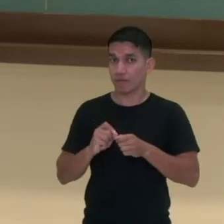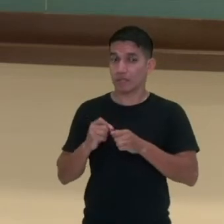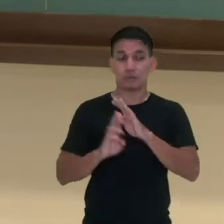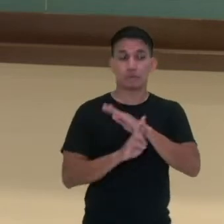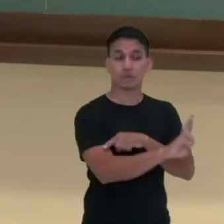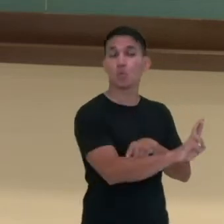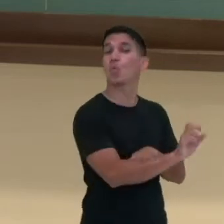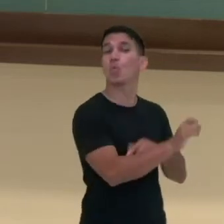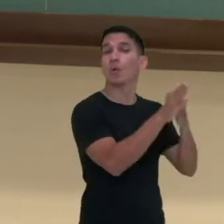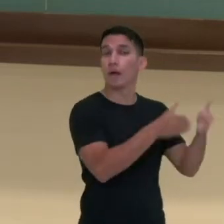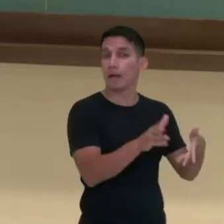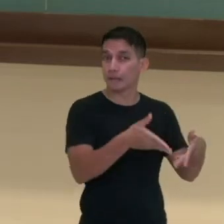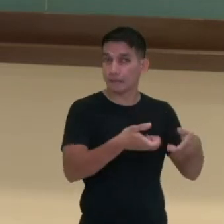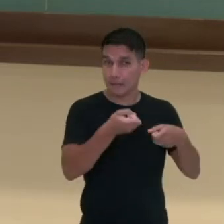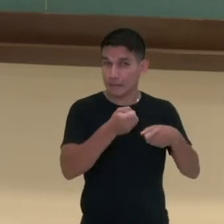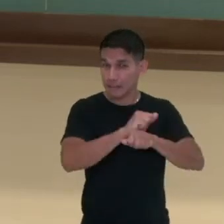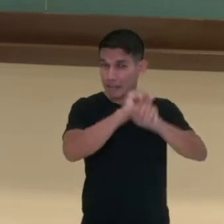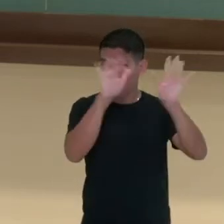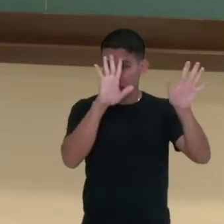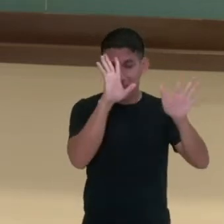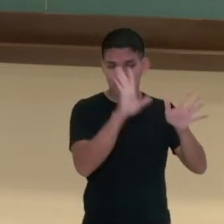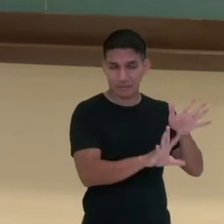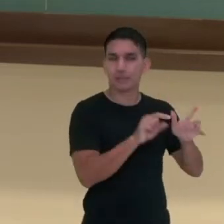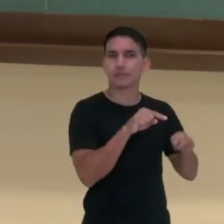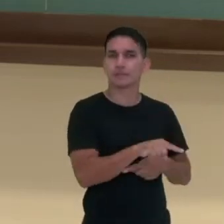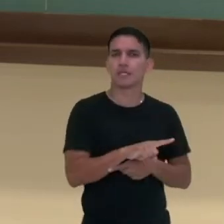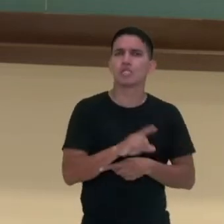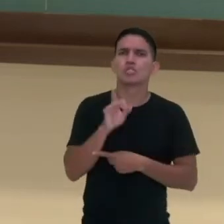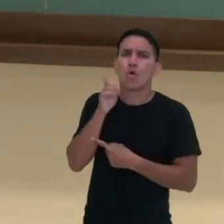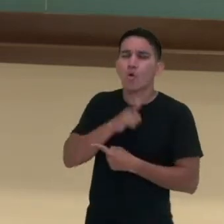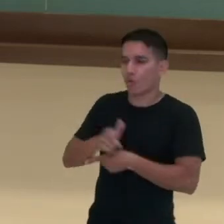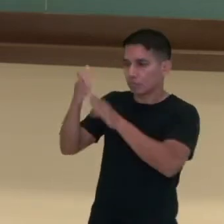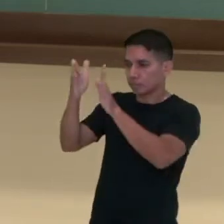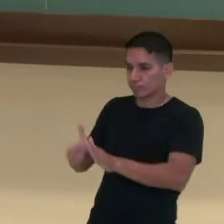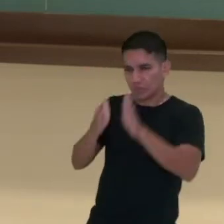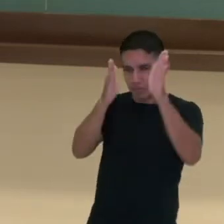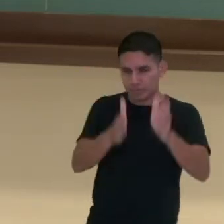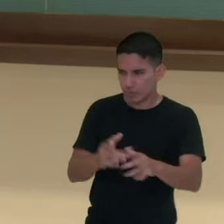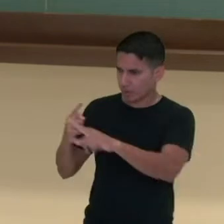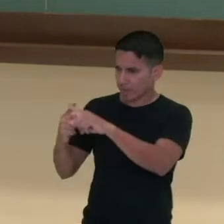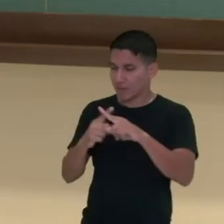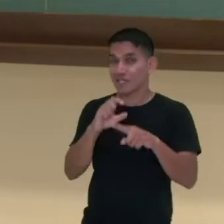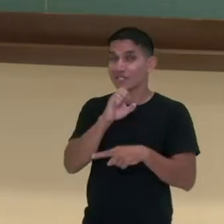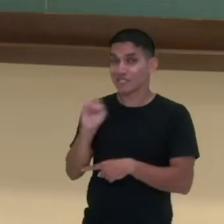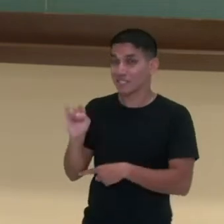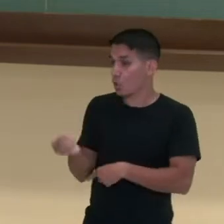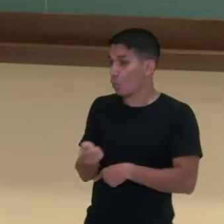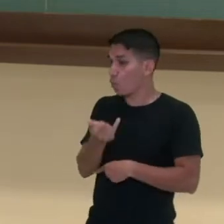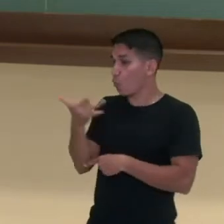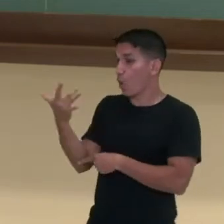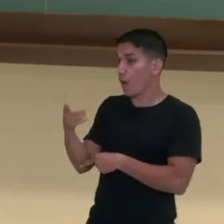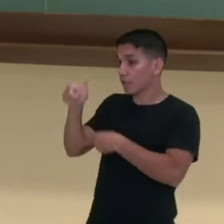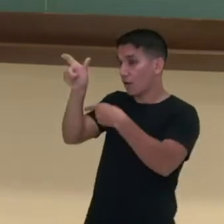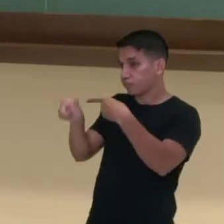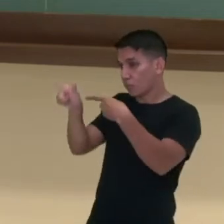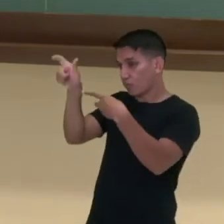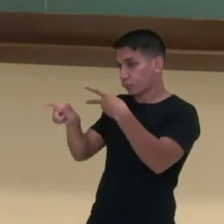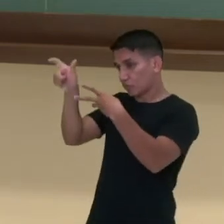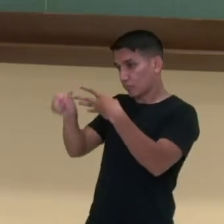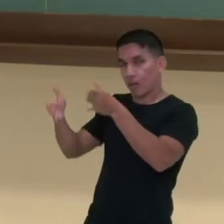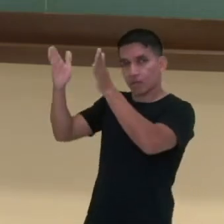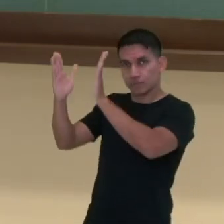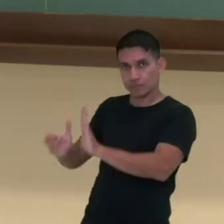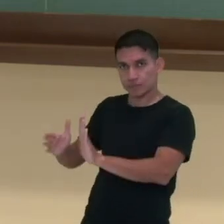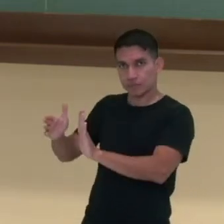pessoal. Eu só posso multiplicar duas matrizes se o número de colunas da primeira for igual